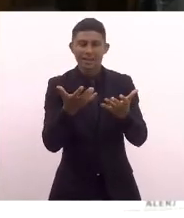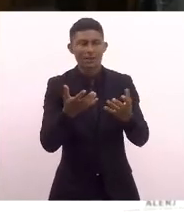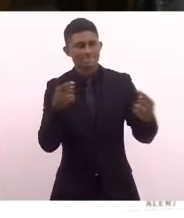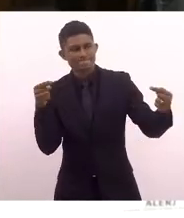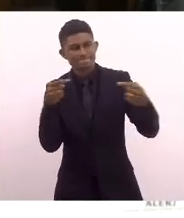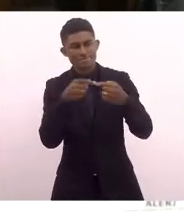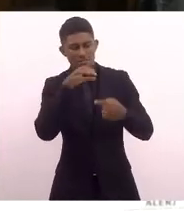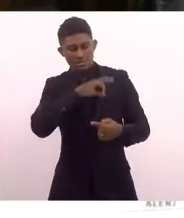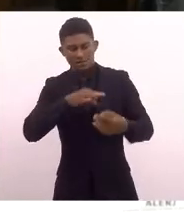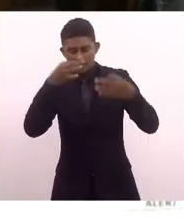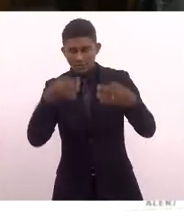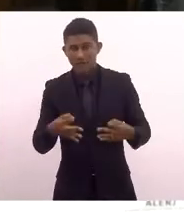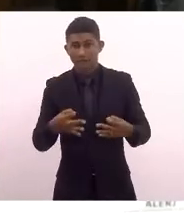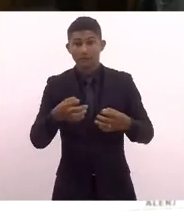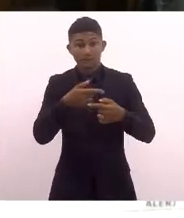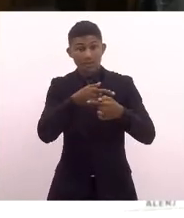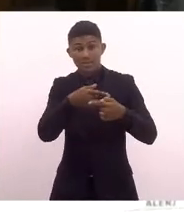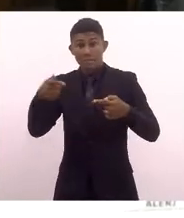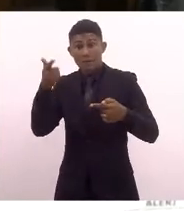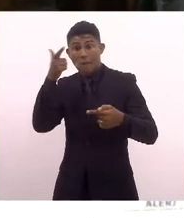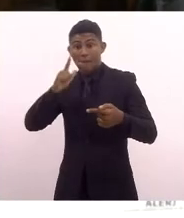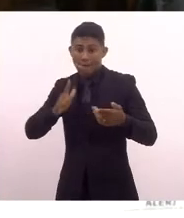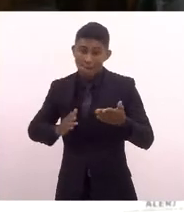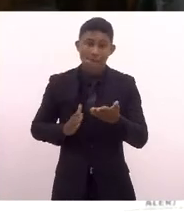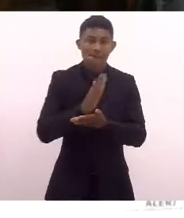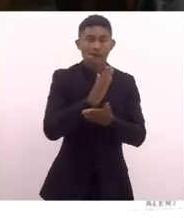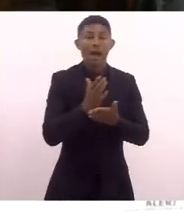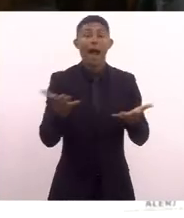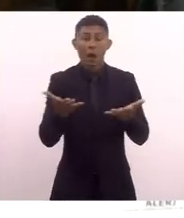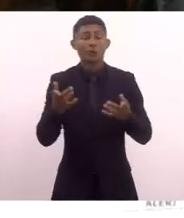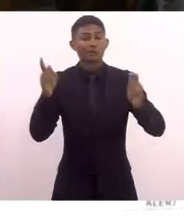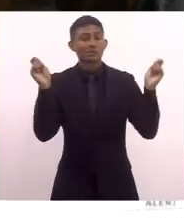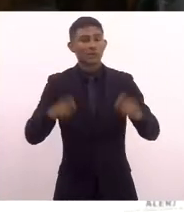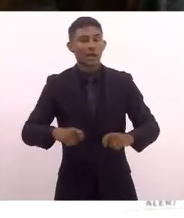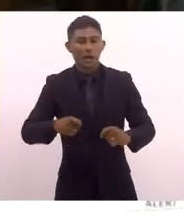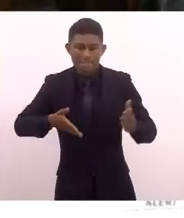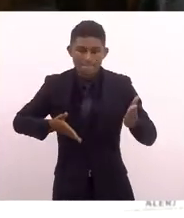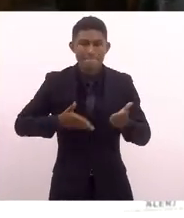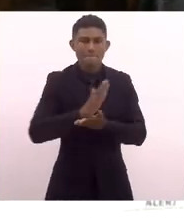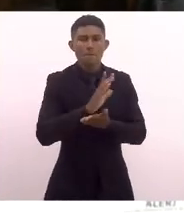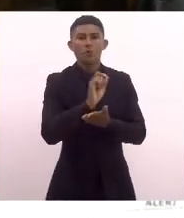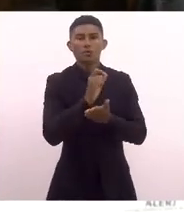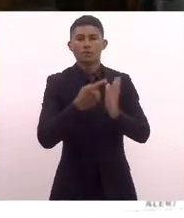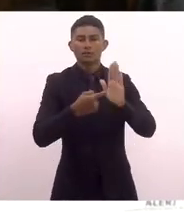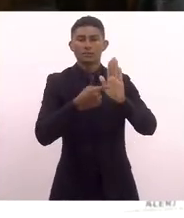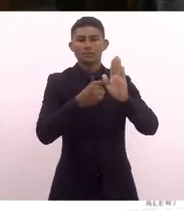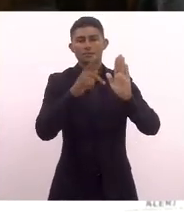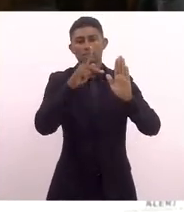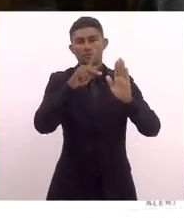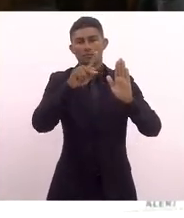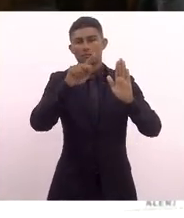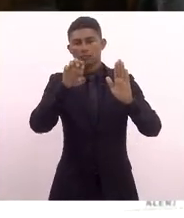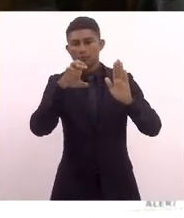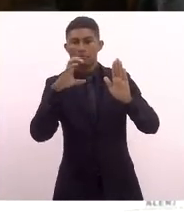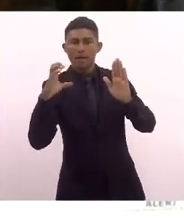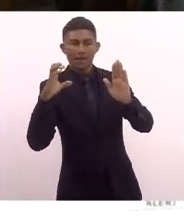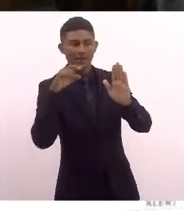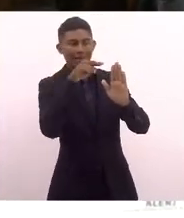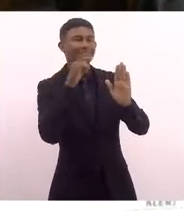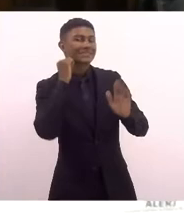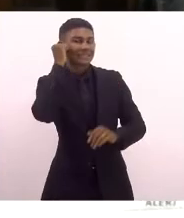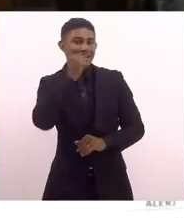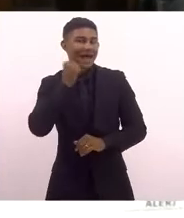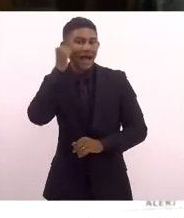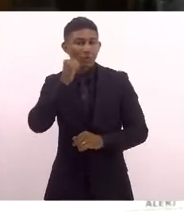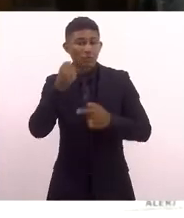aprovamos aí, essa semana a gente tem a possibilidade de aprovar a PEC, ainda essa semana no Senado, nós saímos na